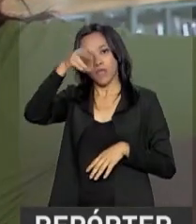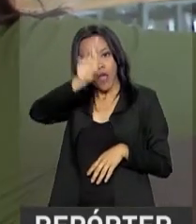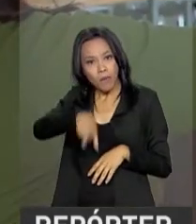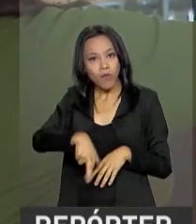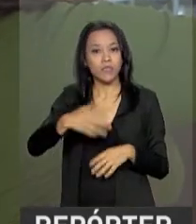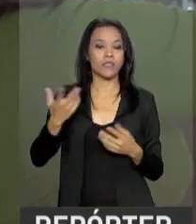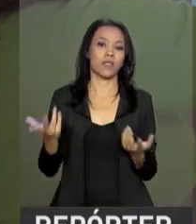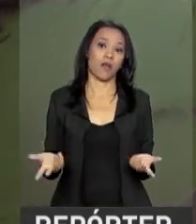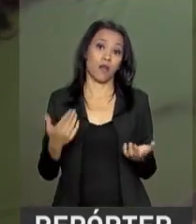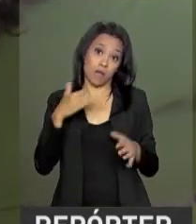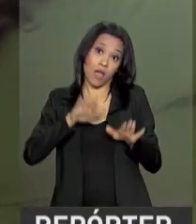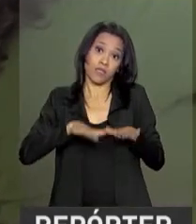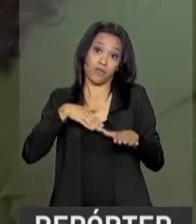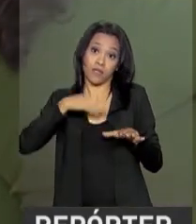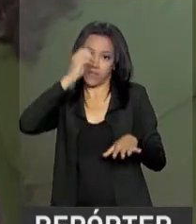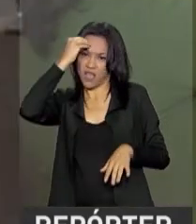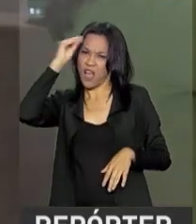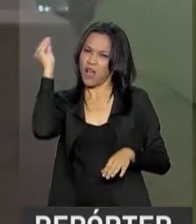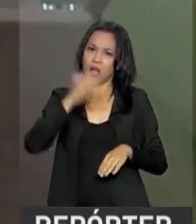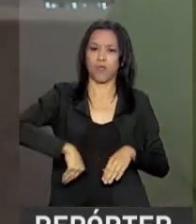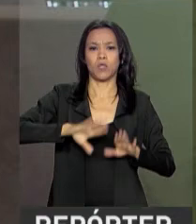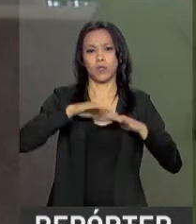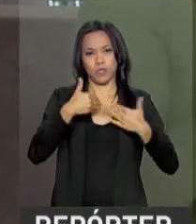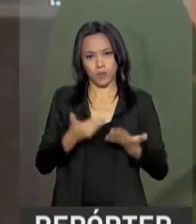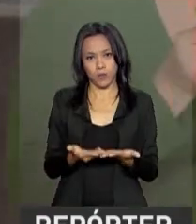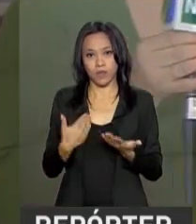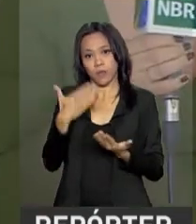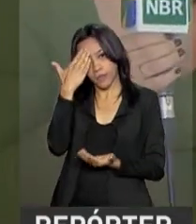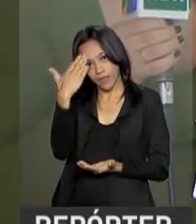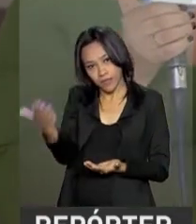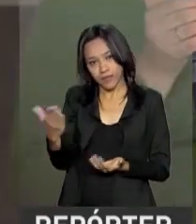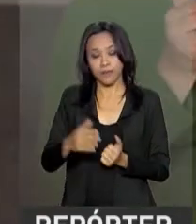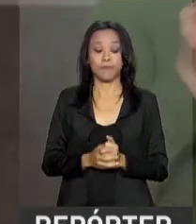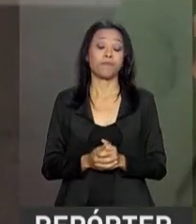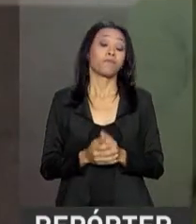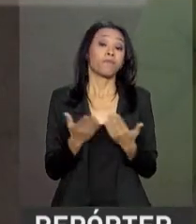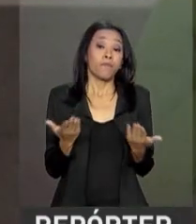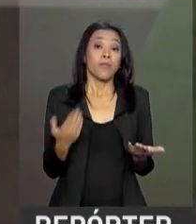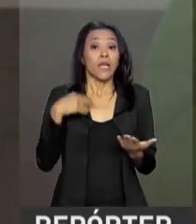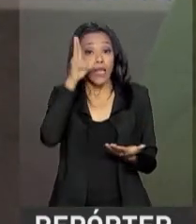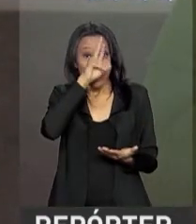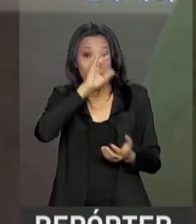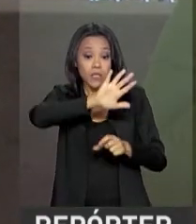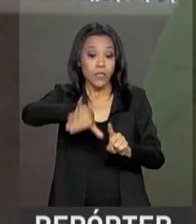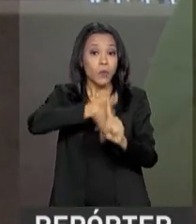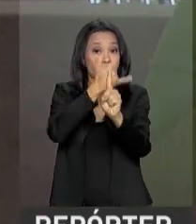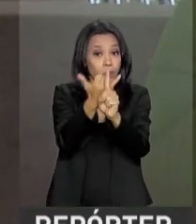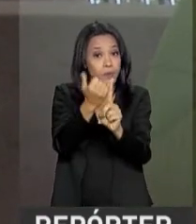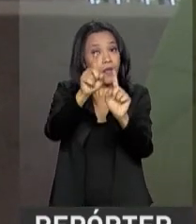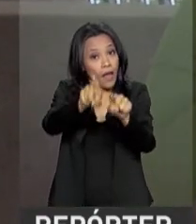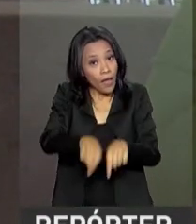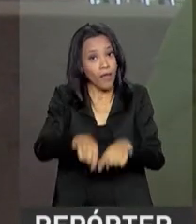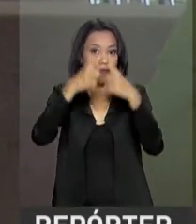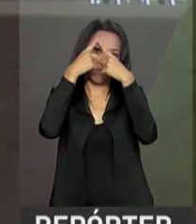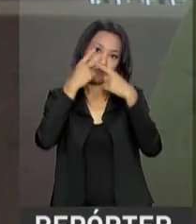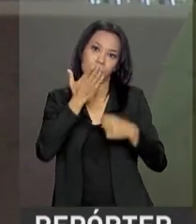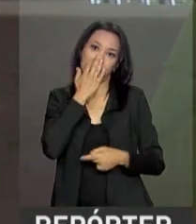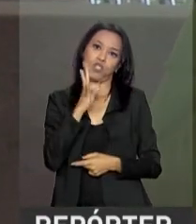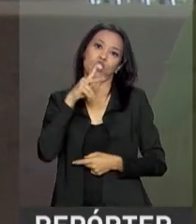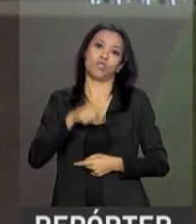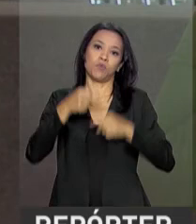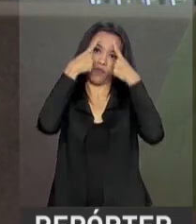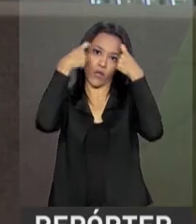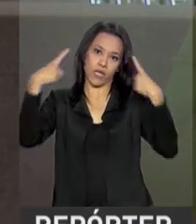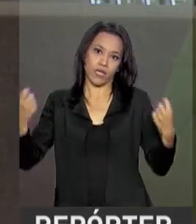mais extremos, até mesmo à evasão. Ok, obrigada. E lembrando que o bullying é considerado uma prática de violência física